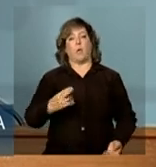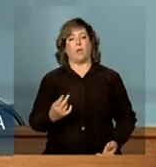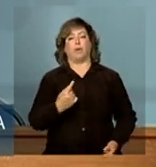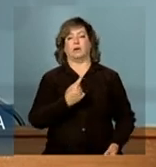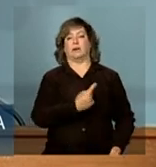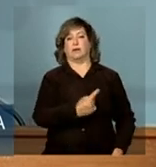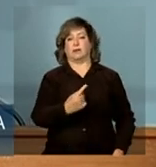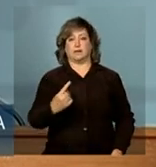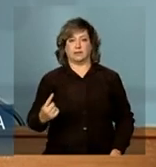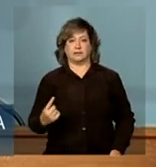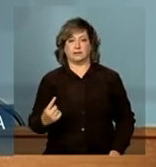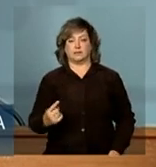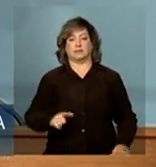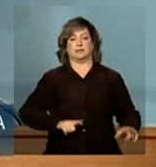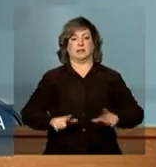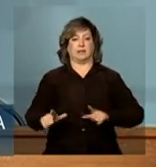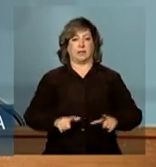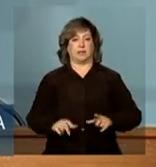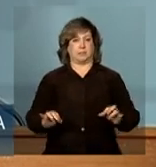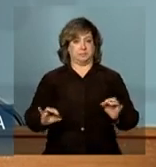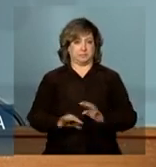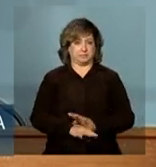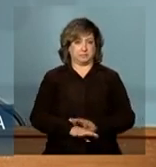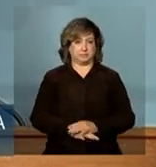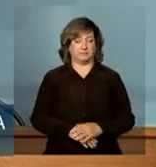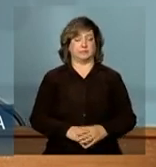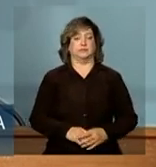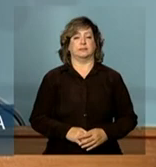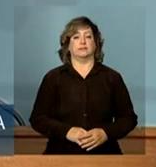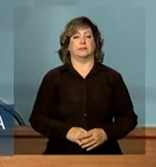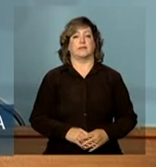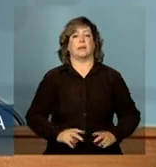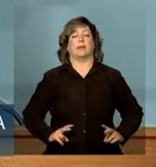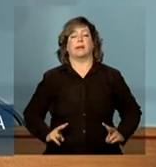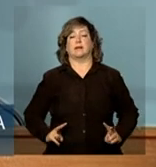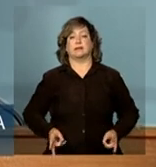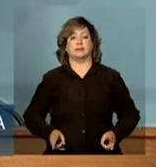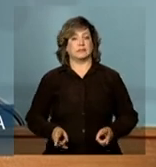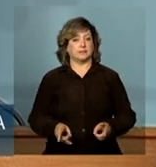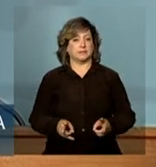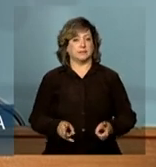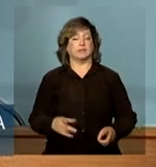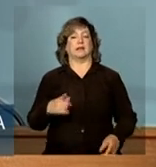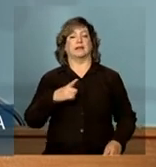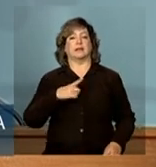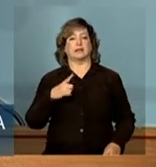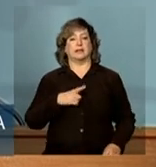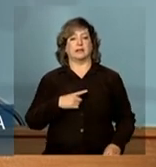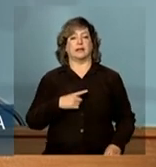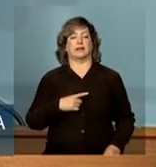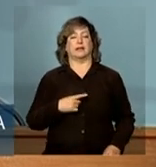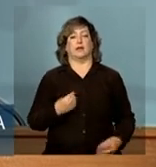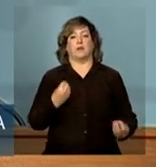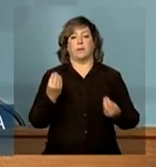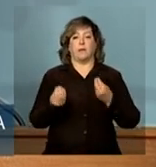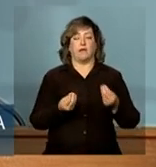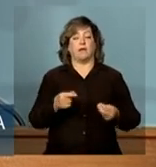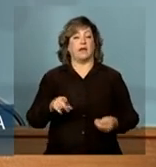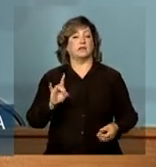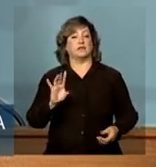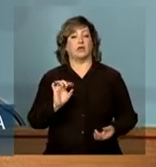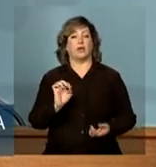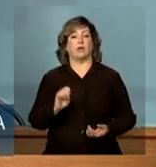medida concretizada sempre tem uma característica: são apenas o